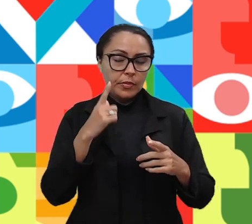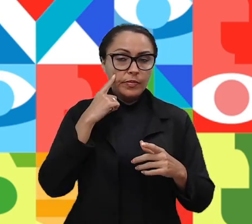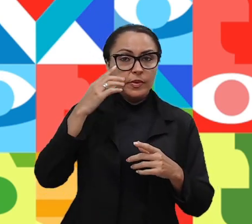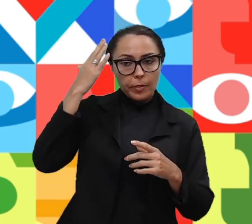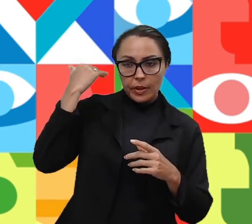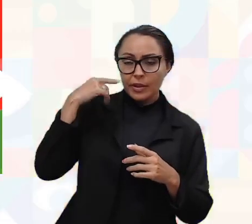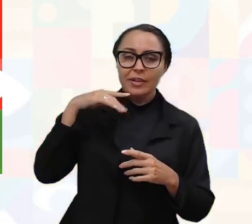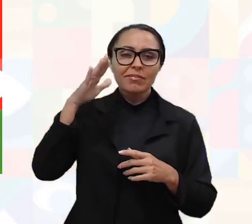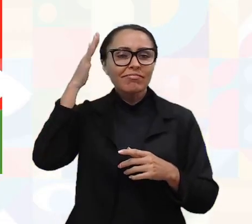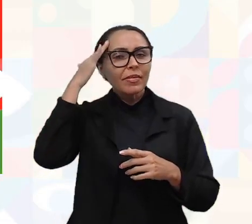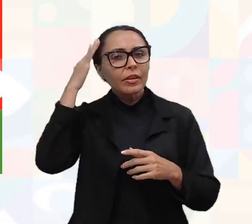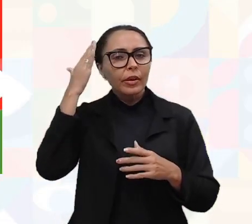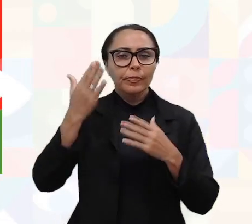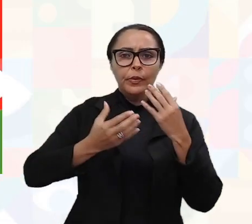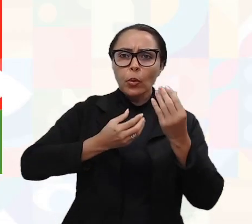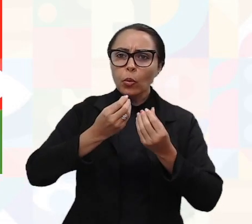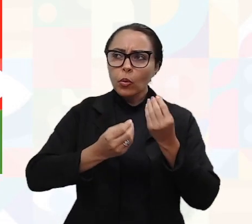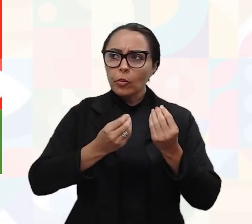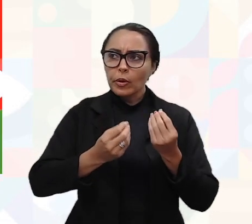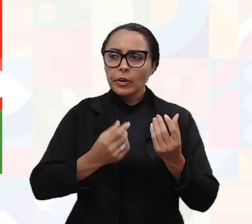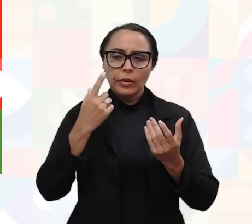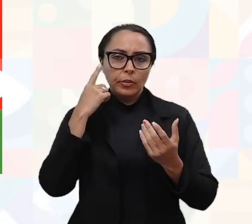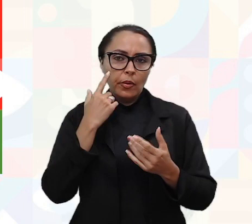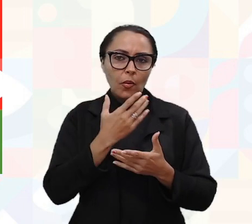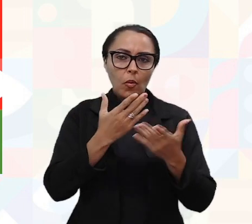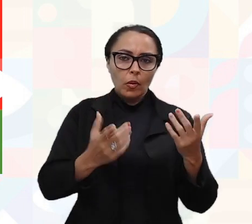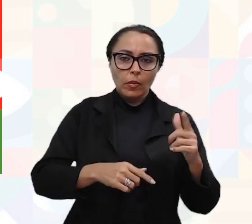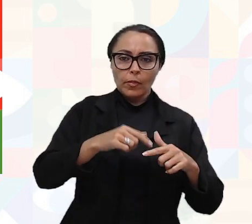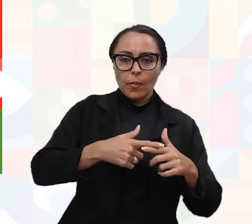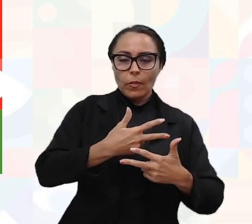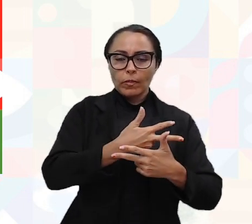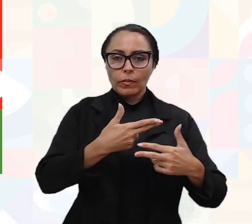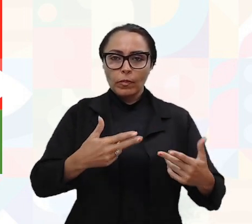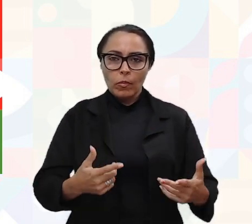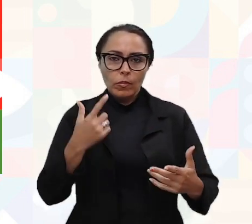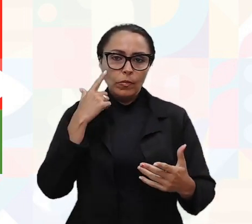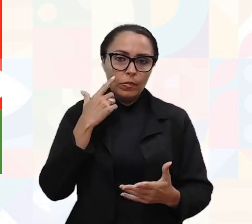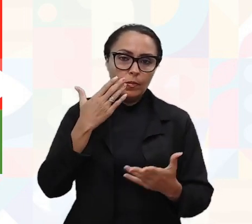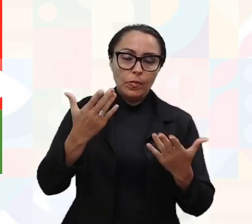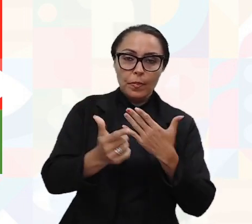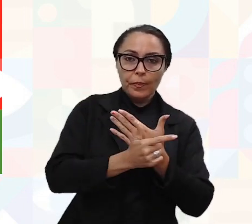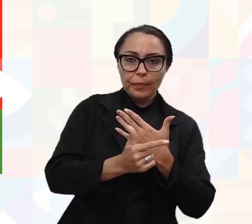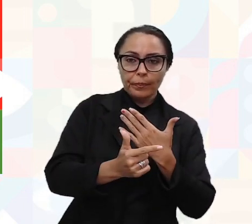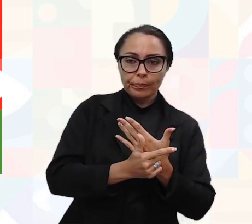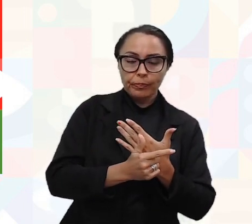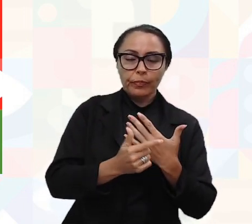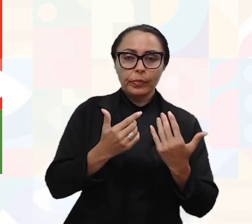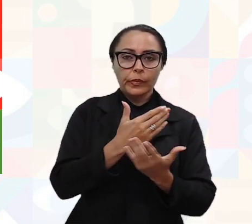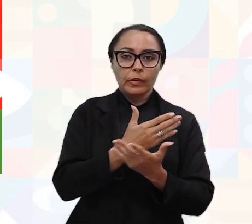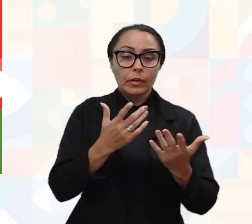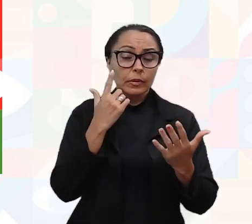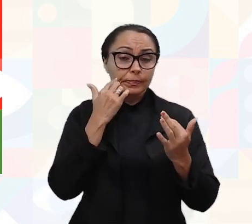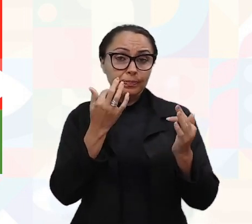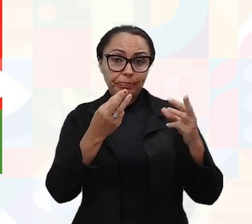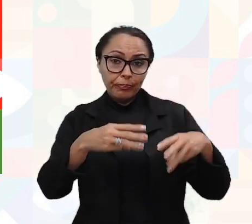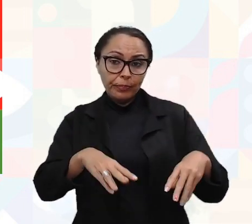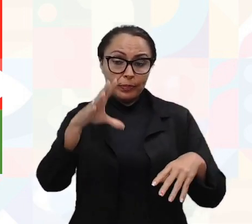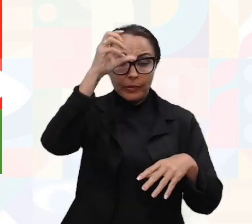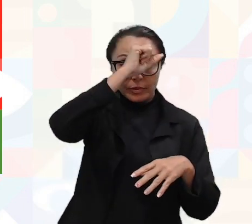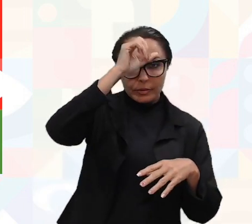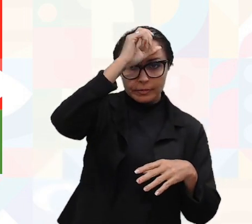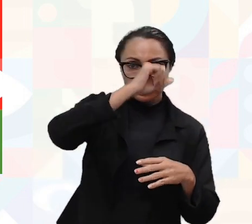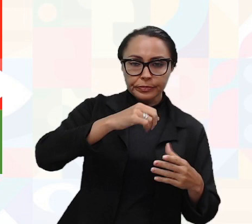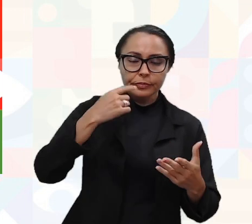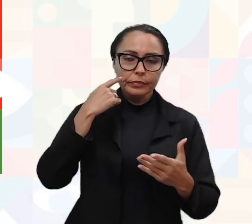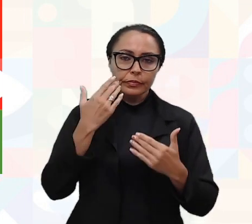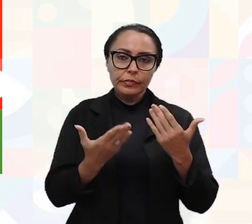e entender como as necessidades de produção podem ser estimadas em função da demanda e, finalmente, aprender os